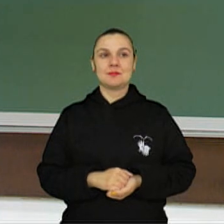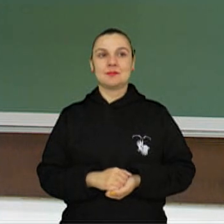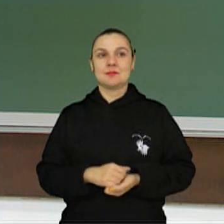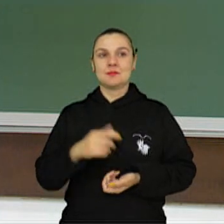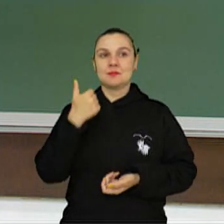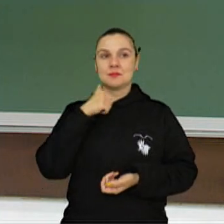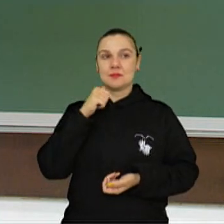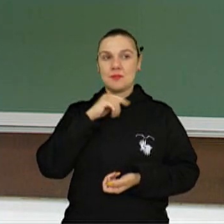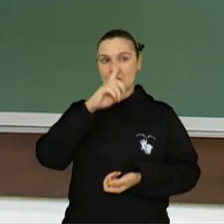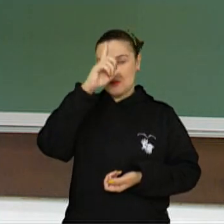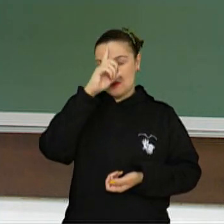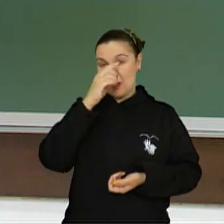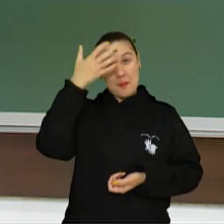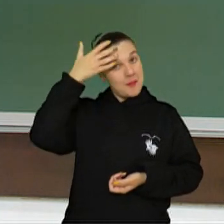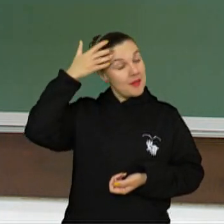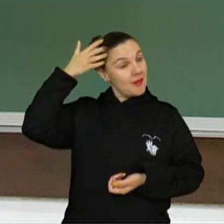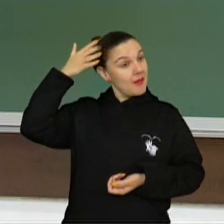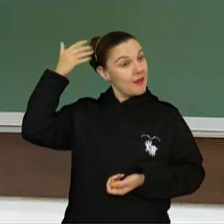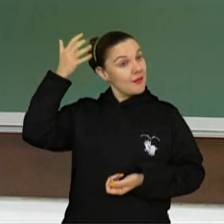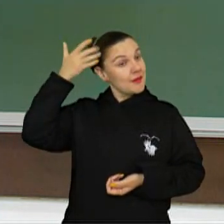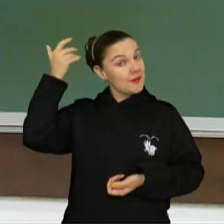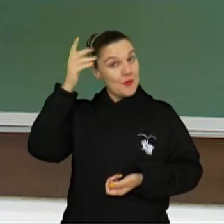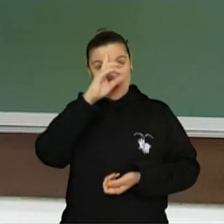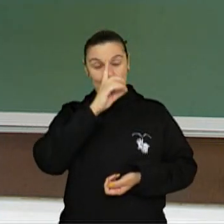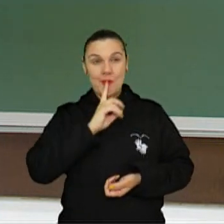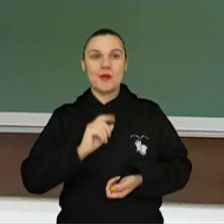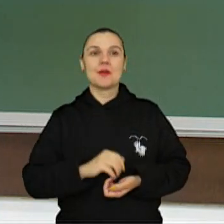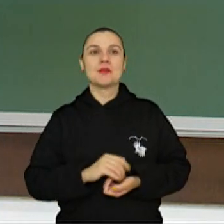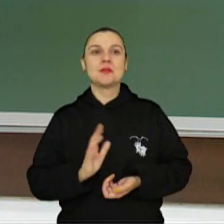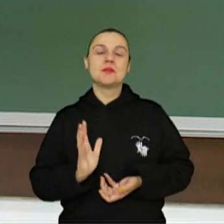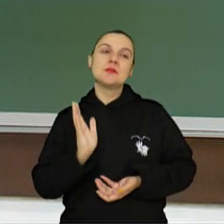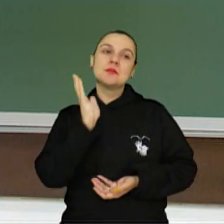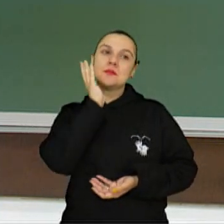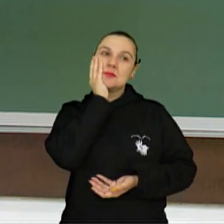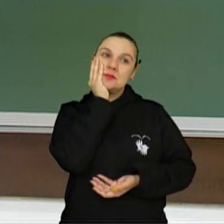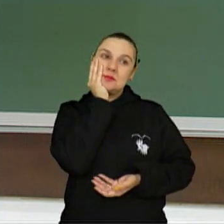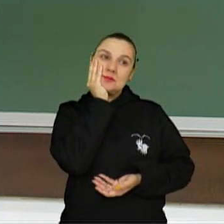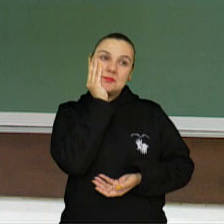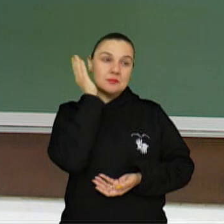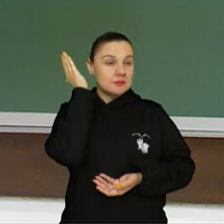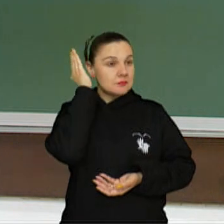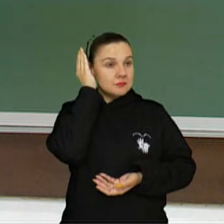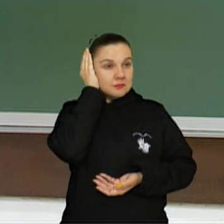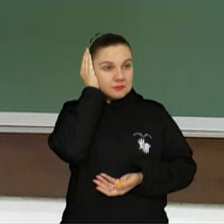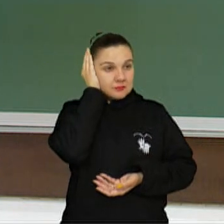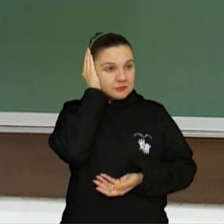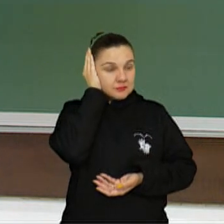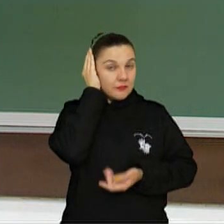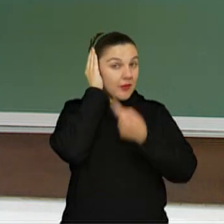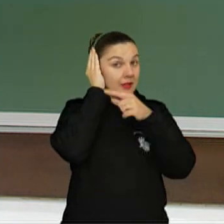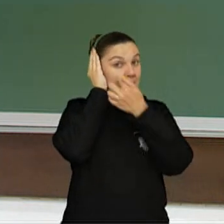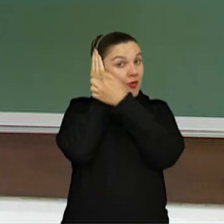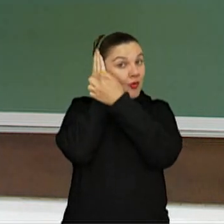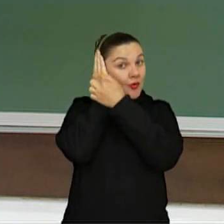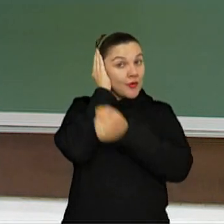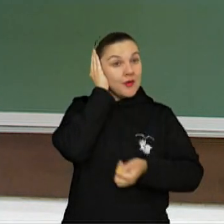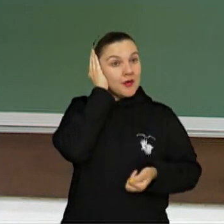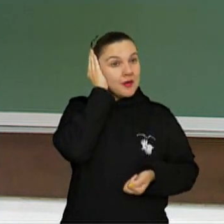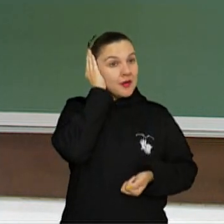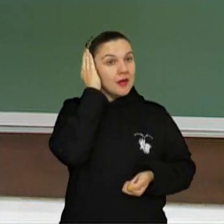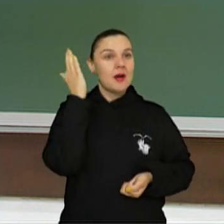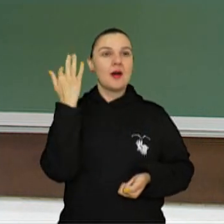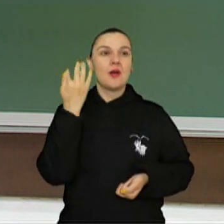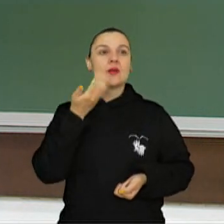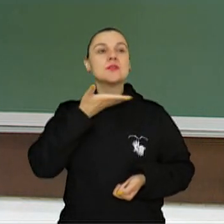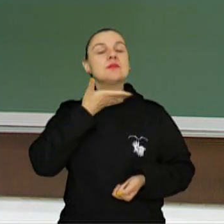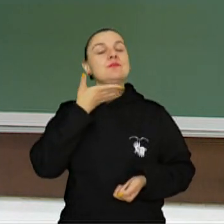aí, rubia, com o pelo rubio, ou seja, loira, ela está apontando aí a mano como se estivesse no ouvido. A